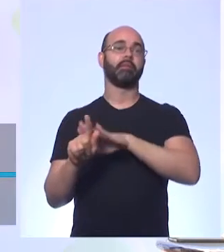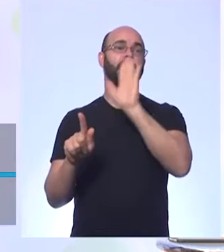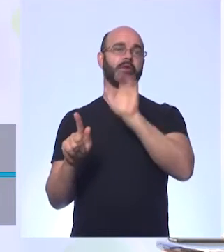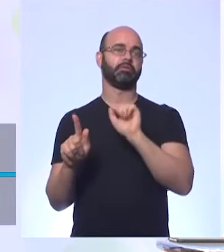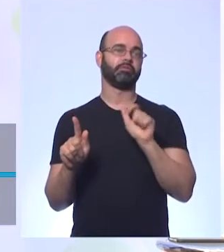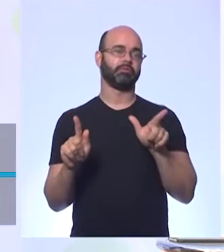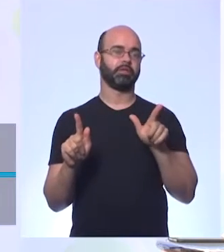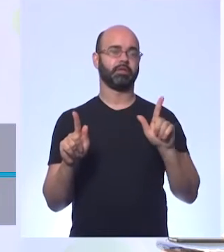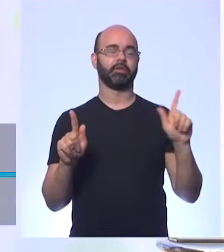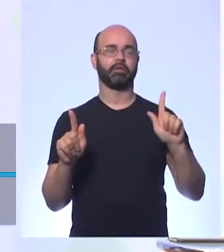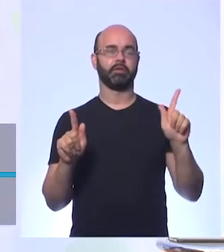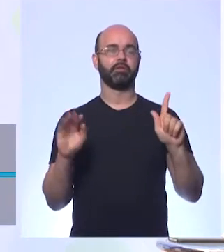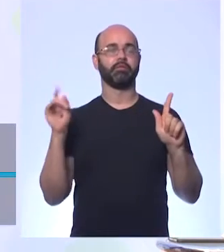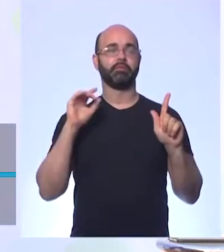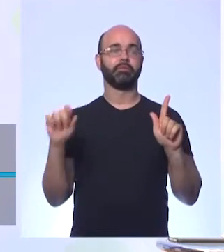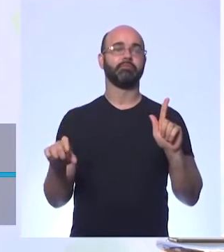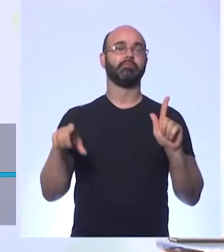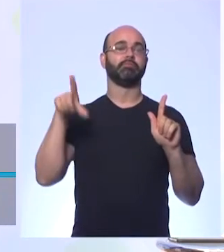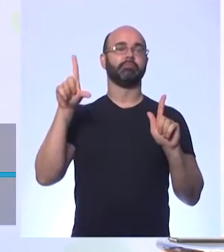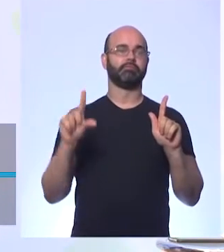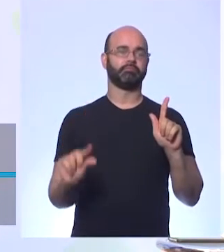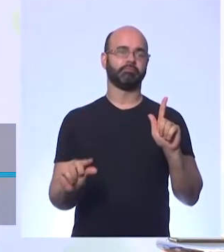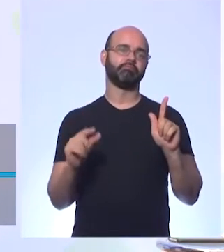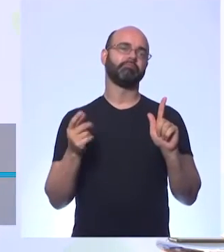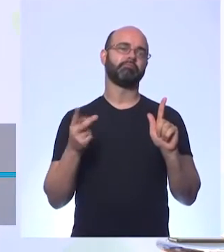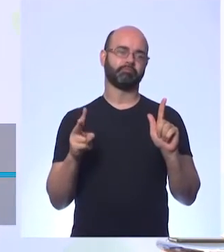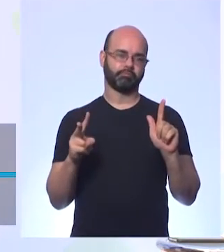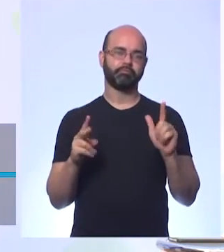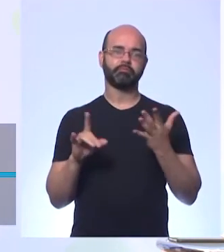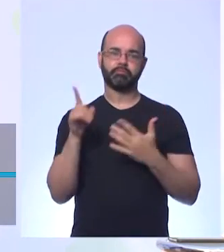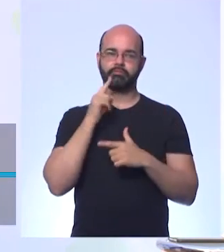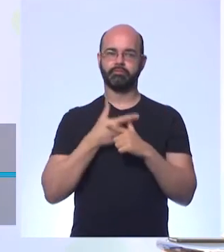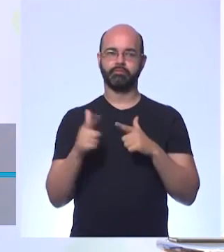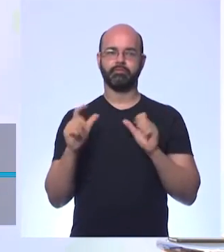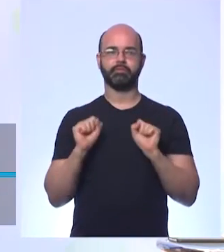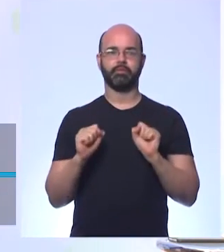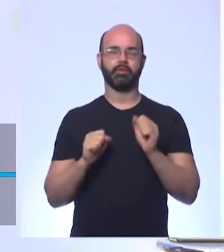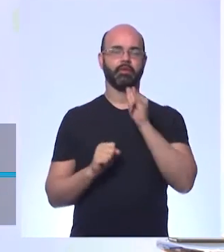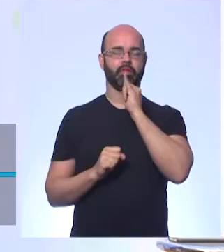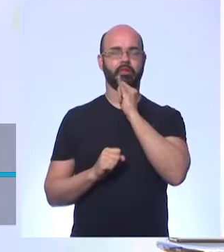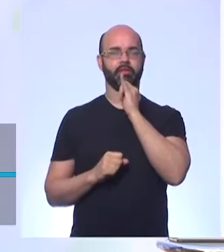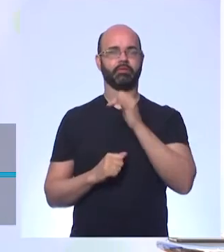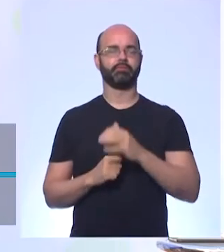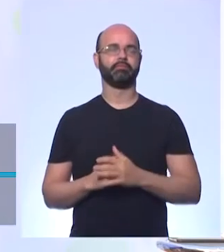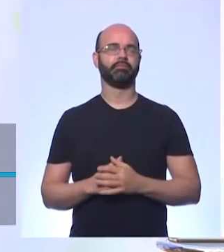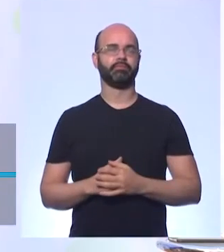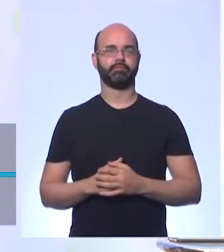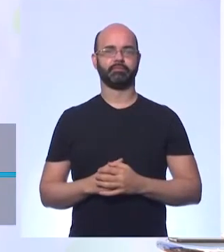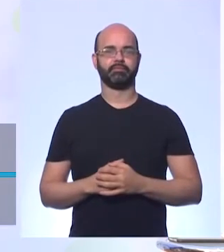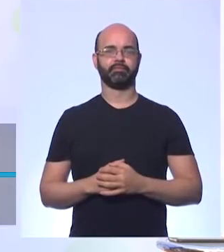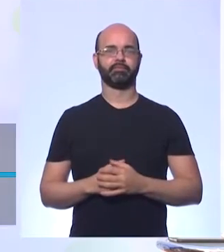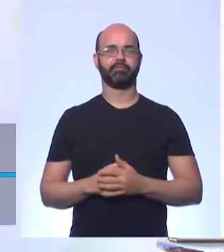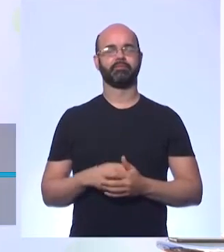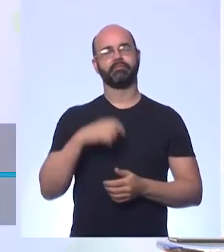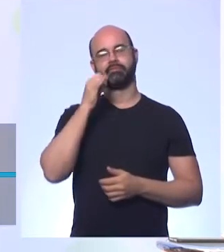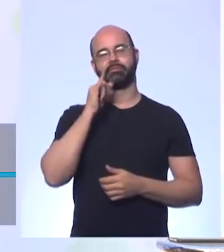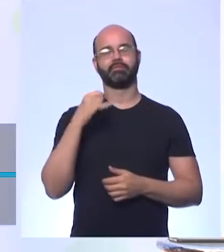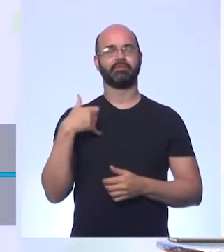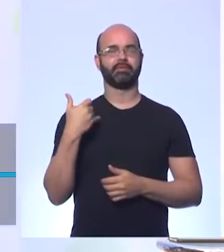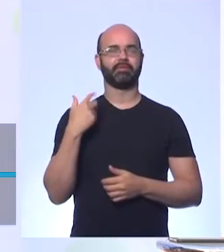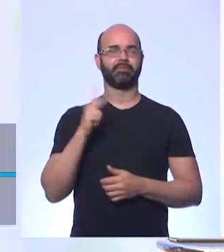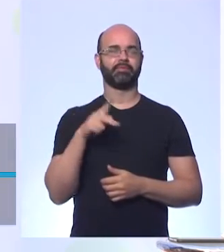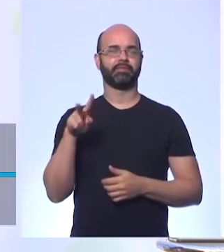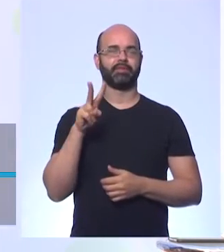coisa aumentou ou diminuiu. Então, você pode usar a divisão. Por exemplo, a idade da Provivi